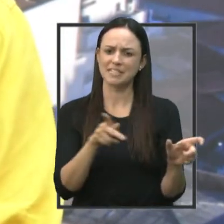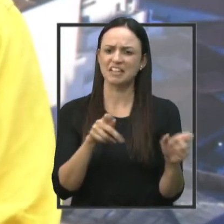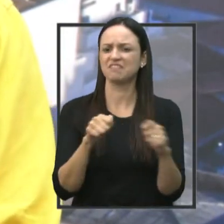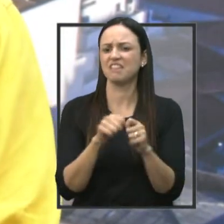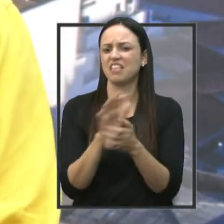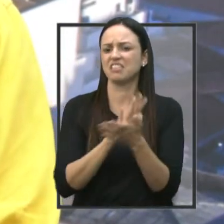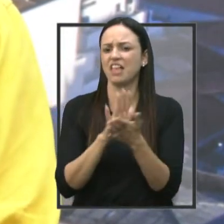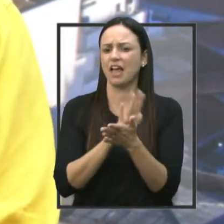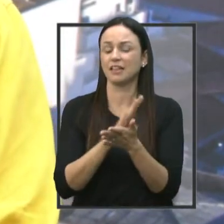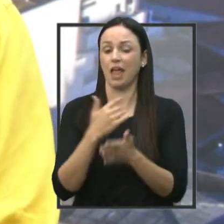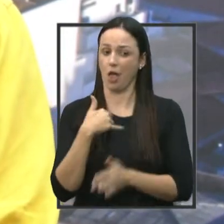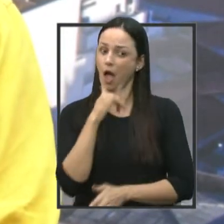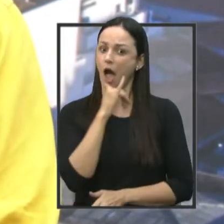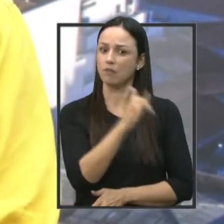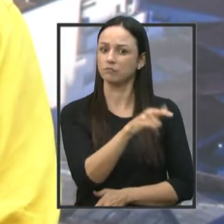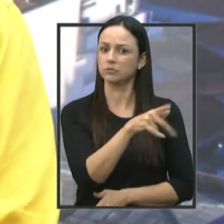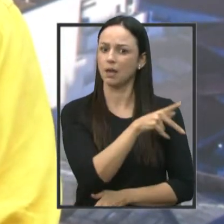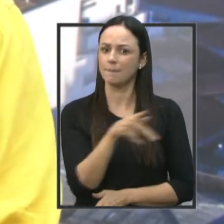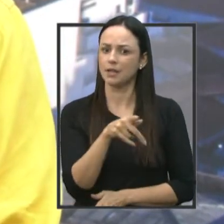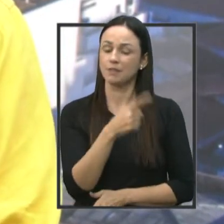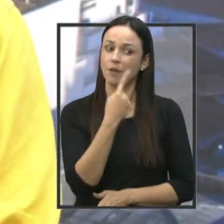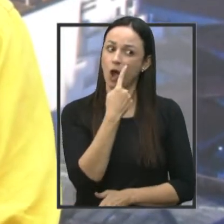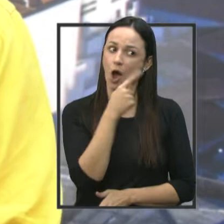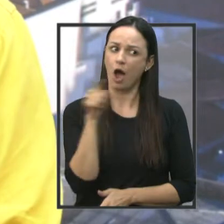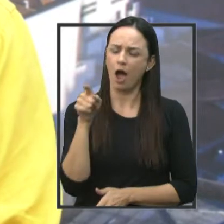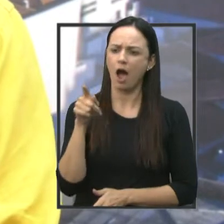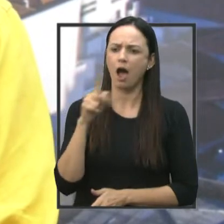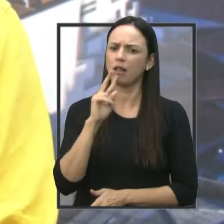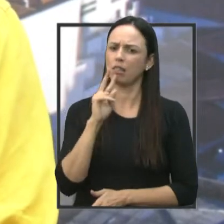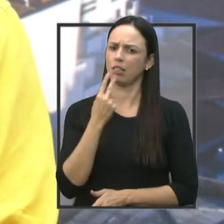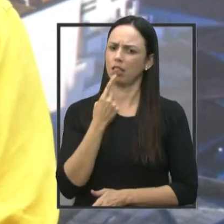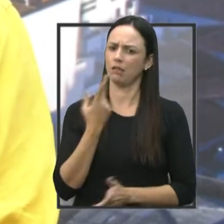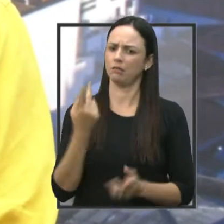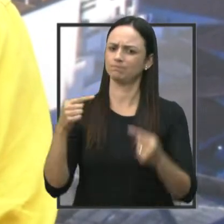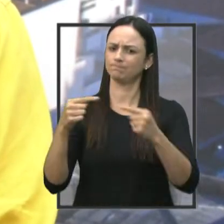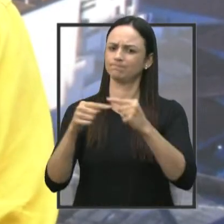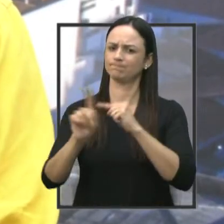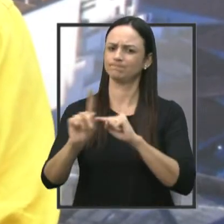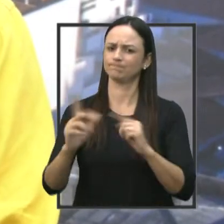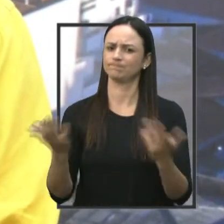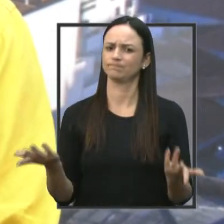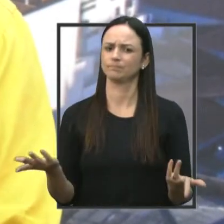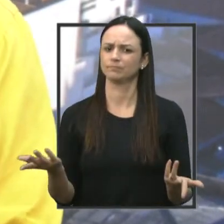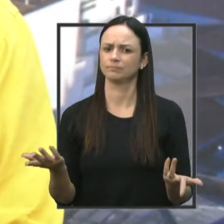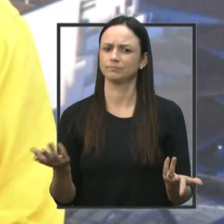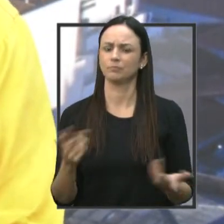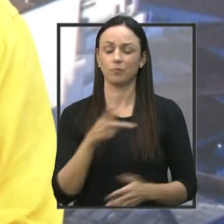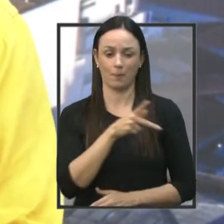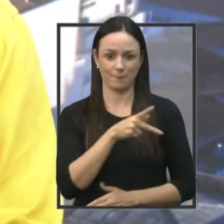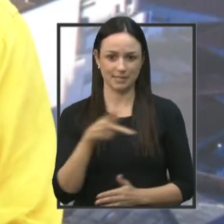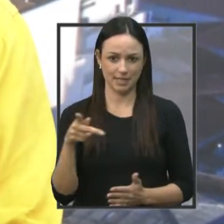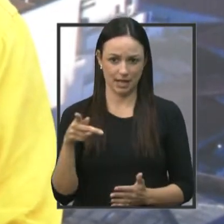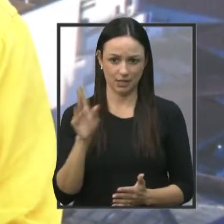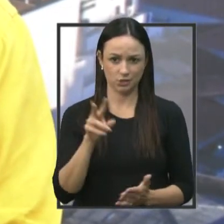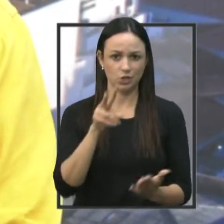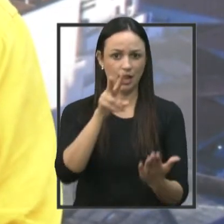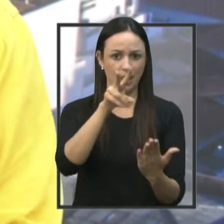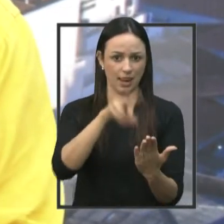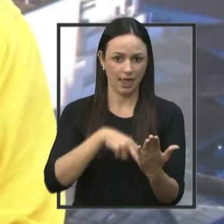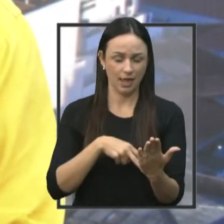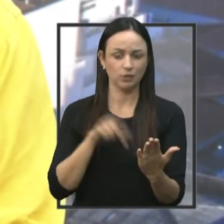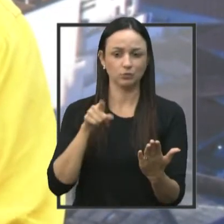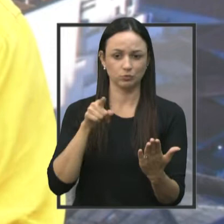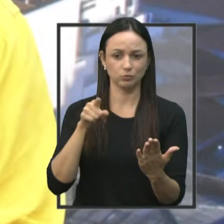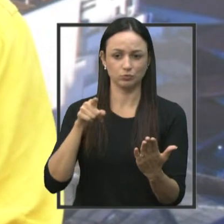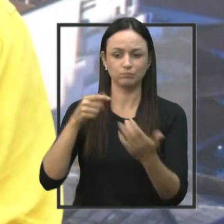presidente na hora que não estava batendo os depoimentos. O que o presidente fez? Leu o